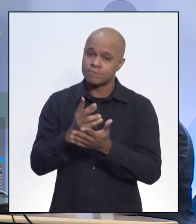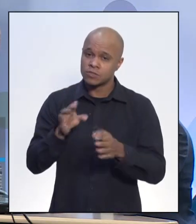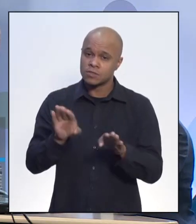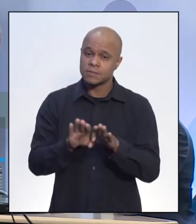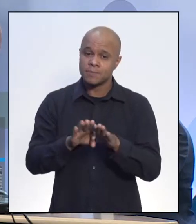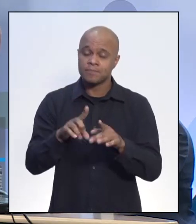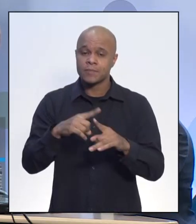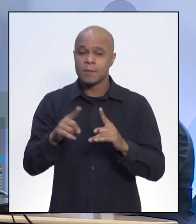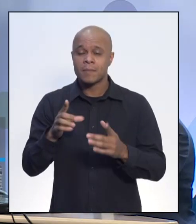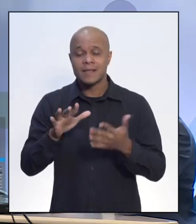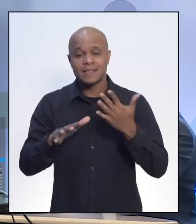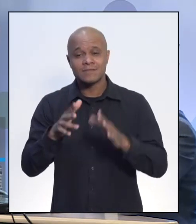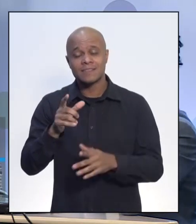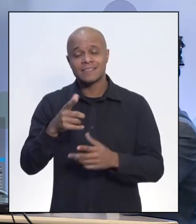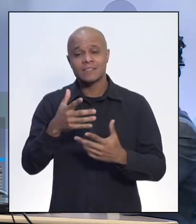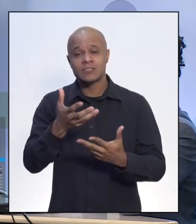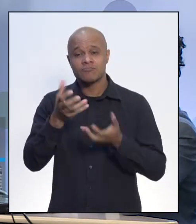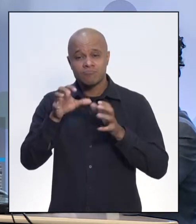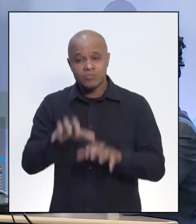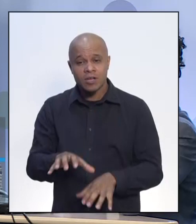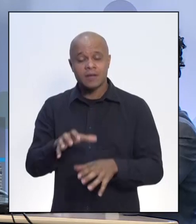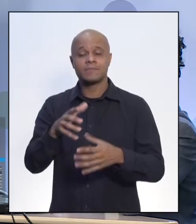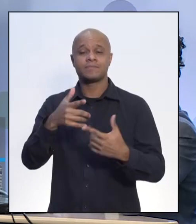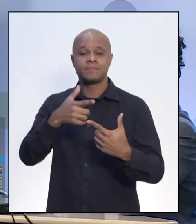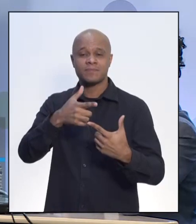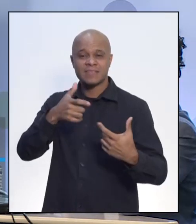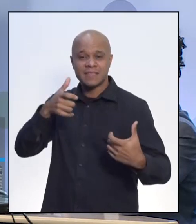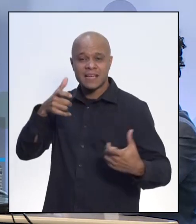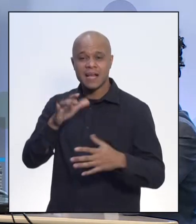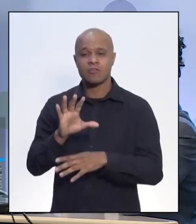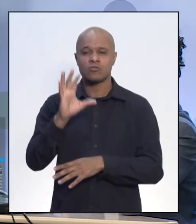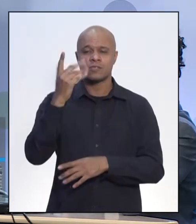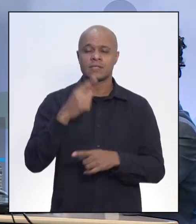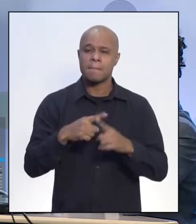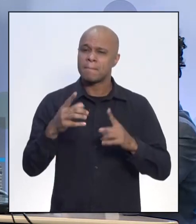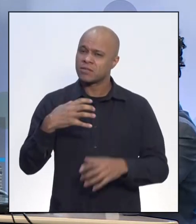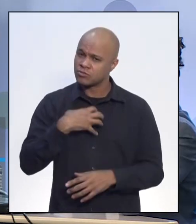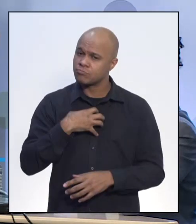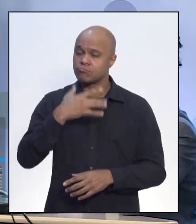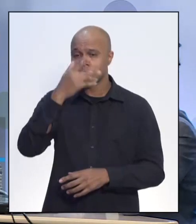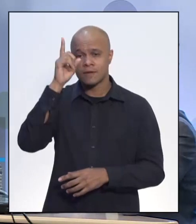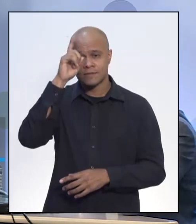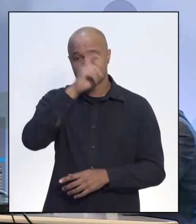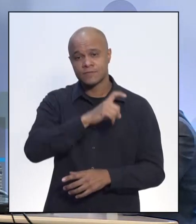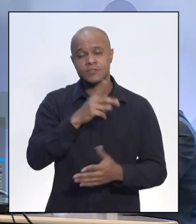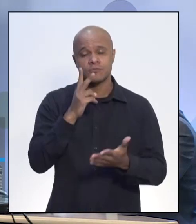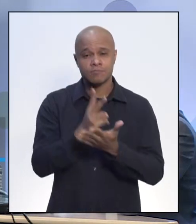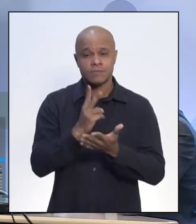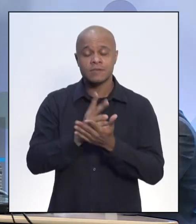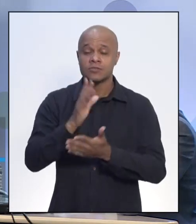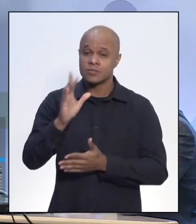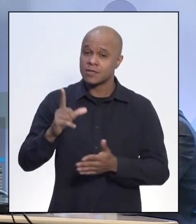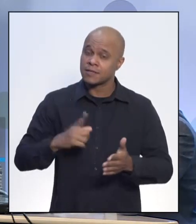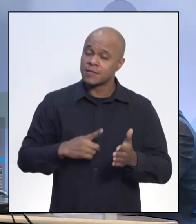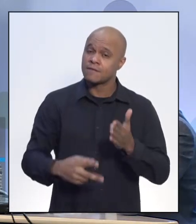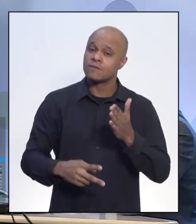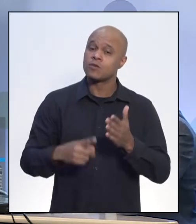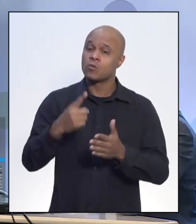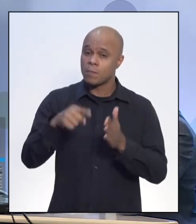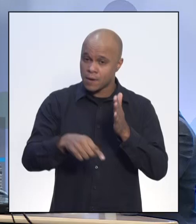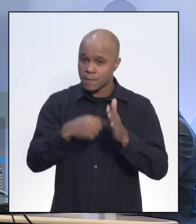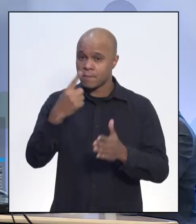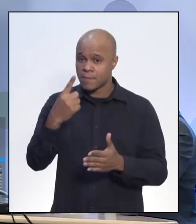de guerras, mas a gente não quer que aconteça. E é uma situação difícil, porque depois de ter passado por duas guerras mundiais e algumas